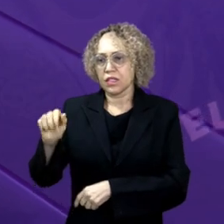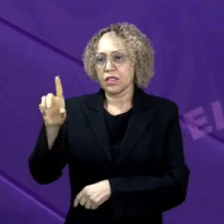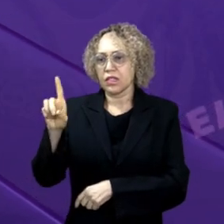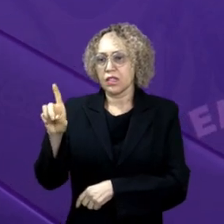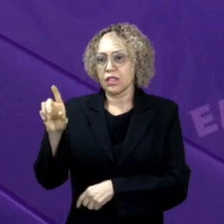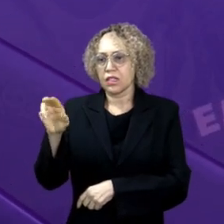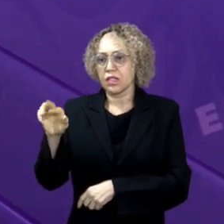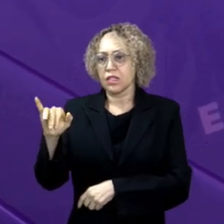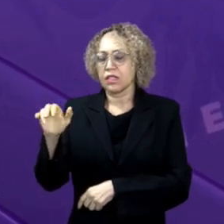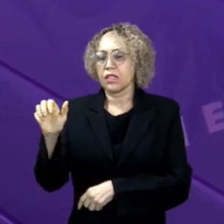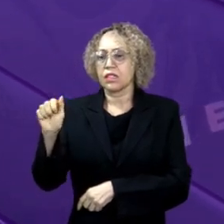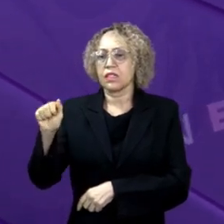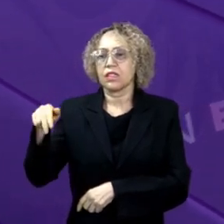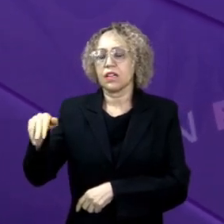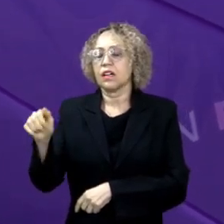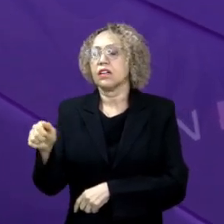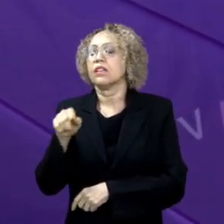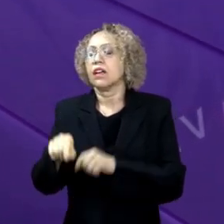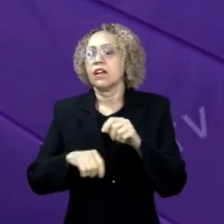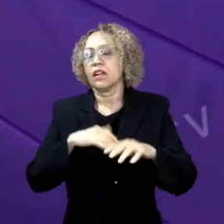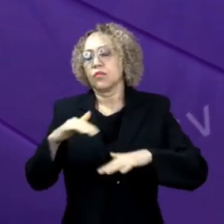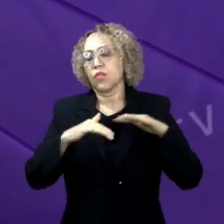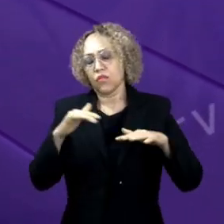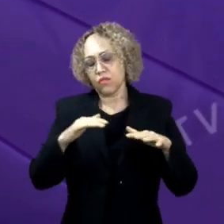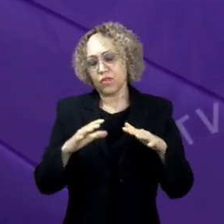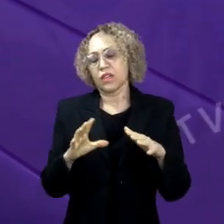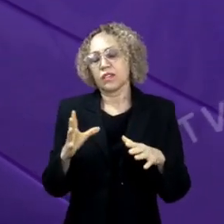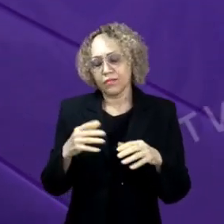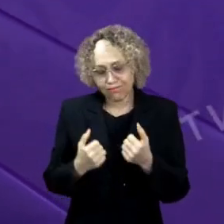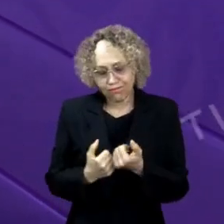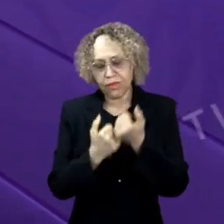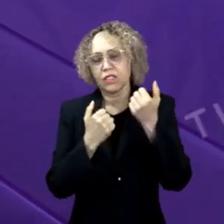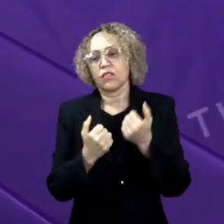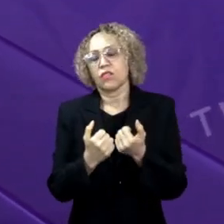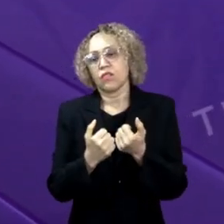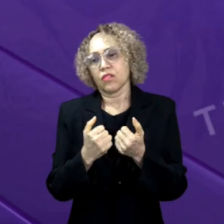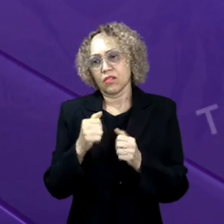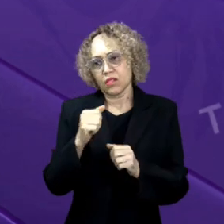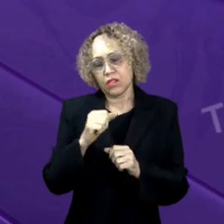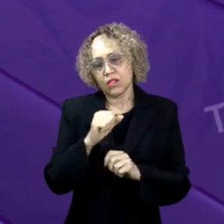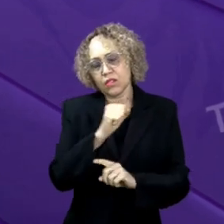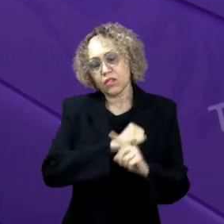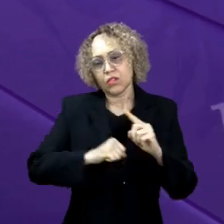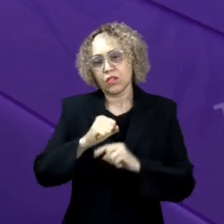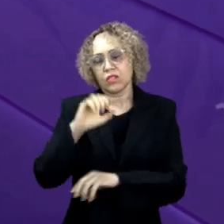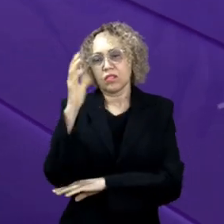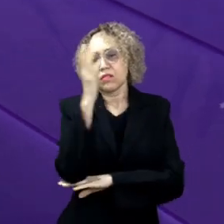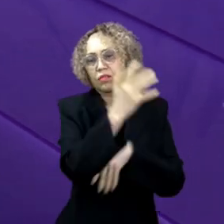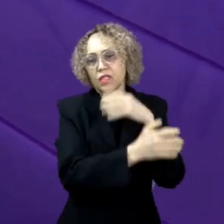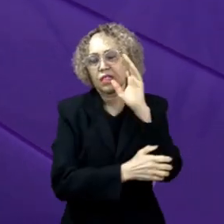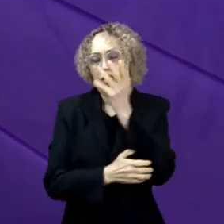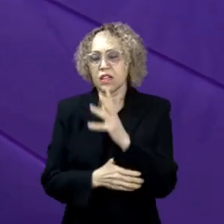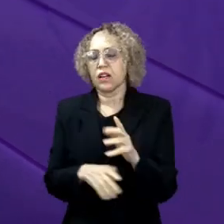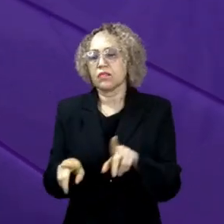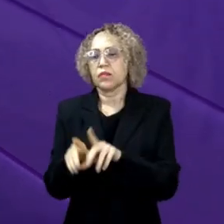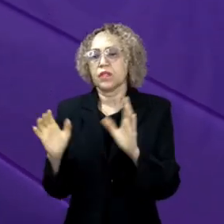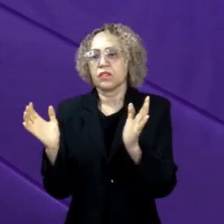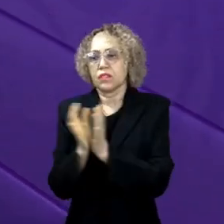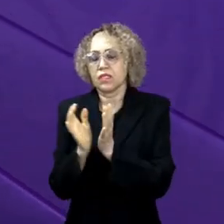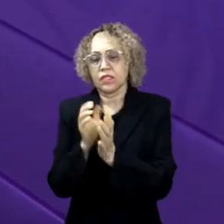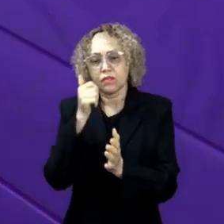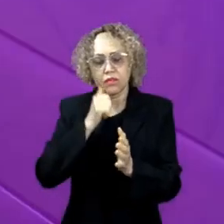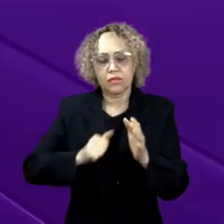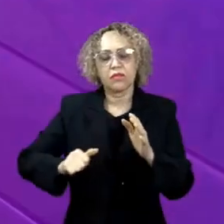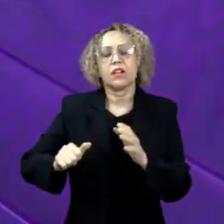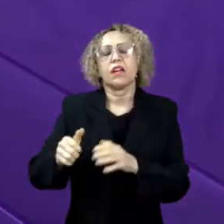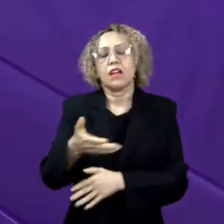Gerais, e cofundadora do movimento socioambiental SOS Vargem das Flores, do coletivo Com Elas e